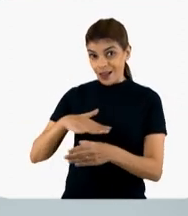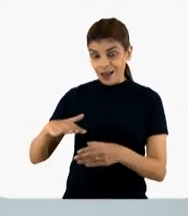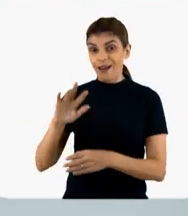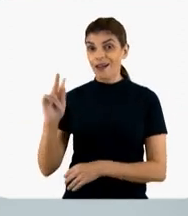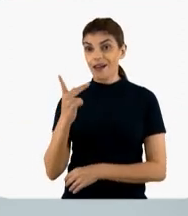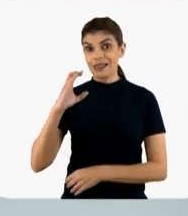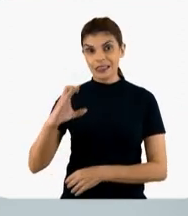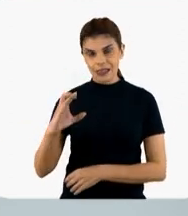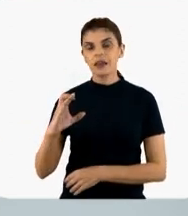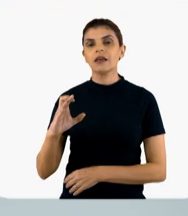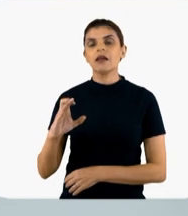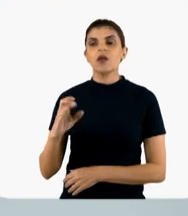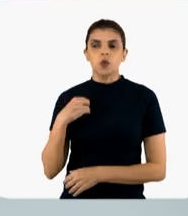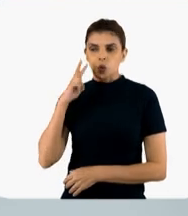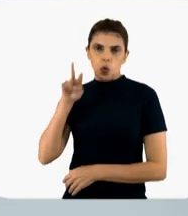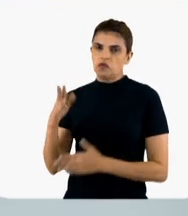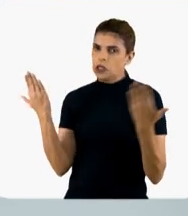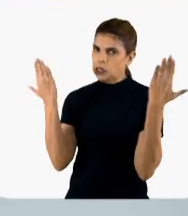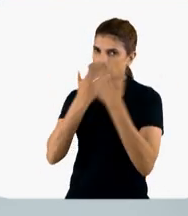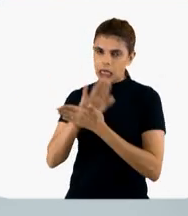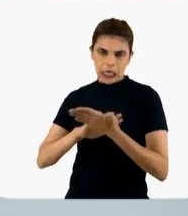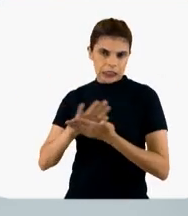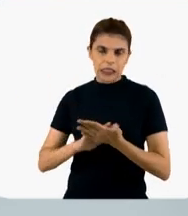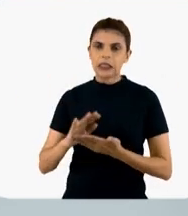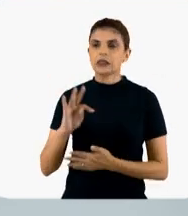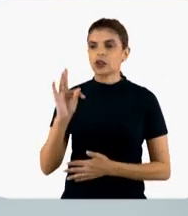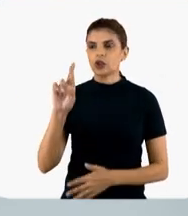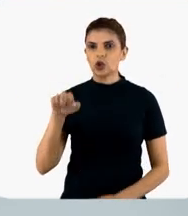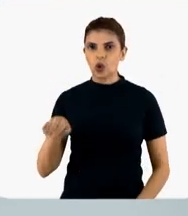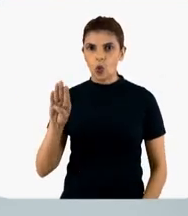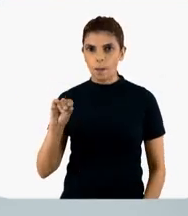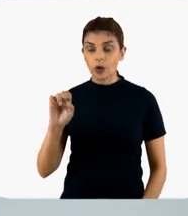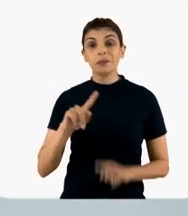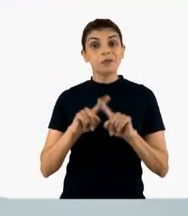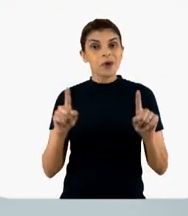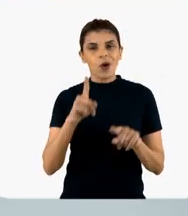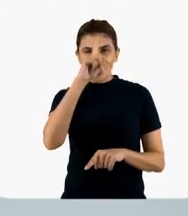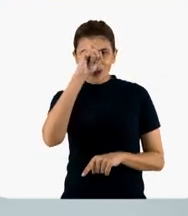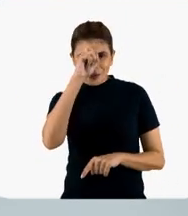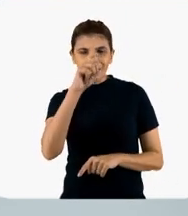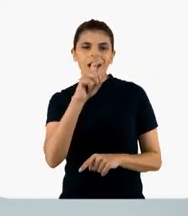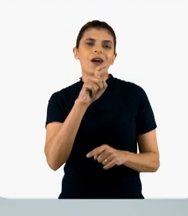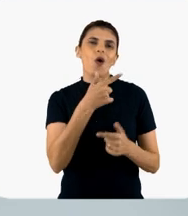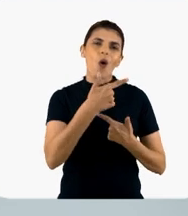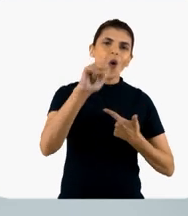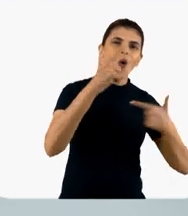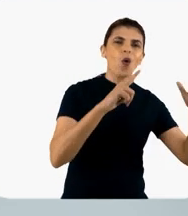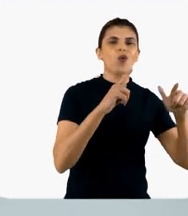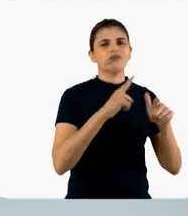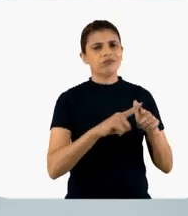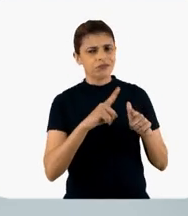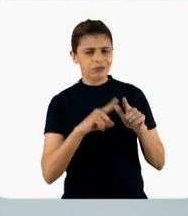UTI, no HC, eu não vi nenhuma trombose ainda, por exemplo, nem TEP, a gente não anticoagulou ninguém. Mas em hospitais com pacientes com